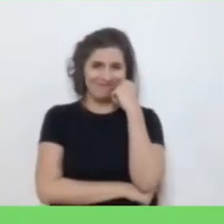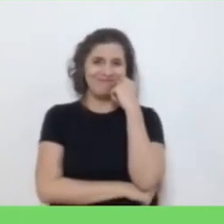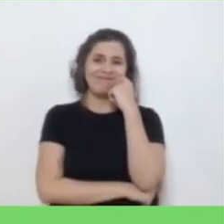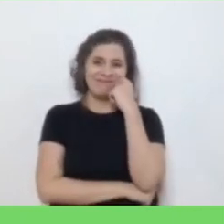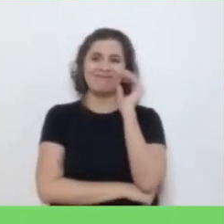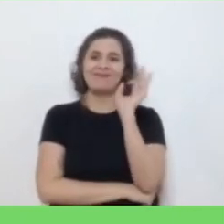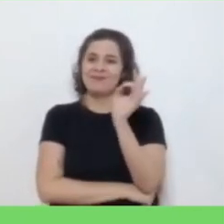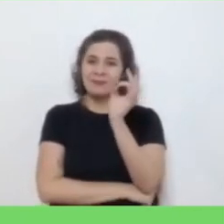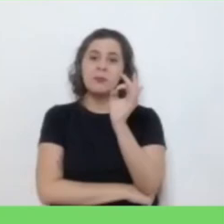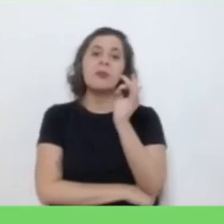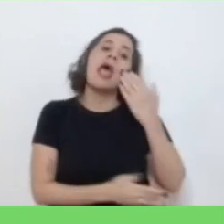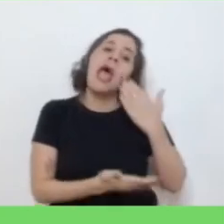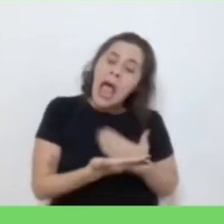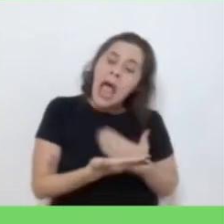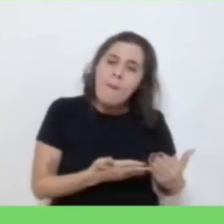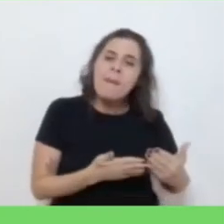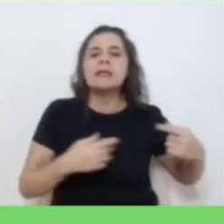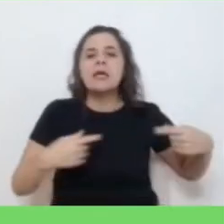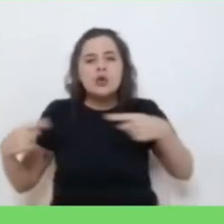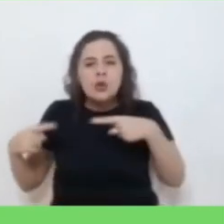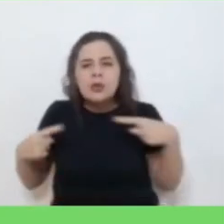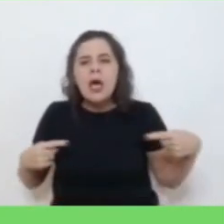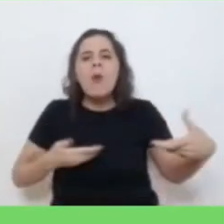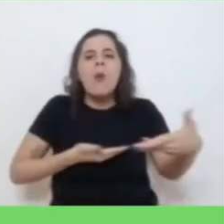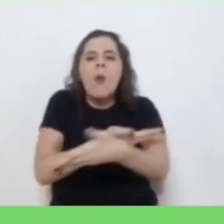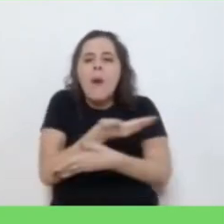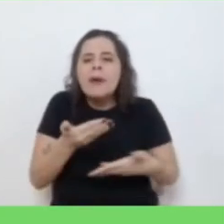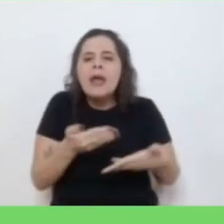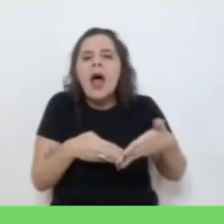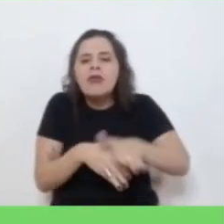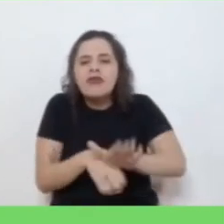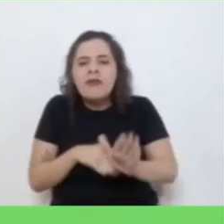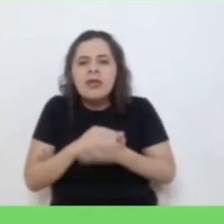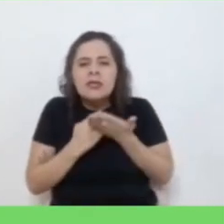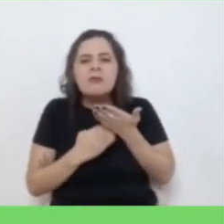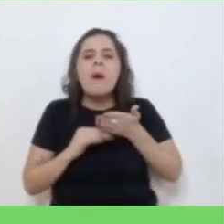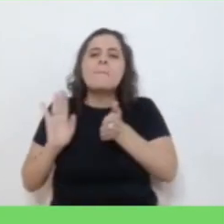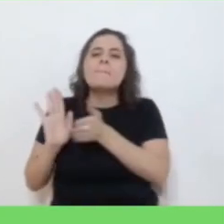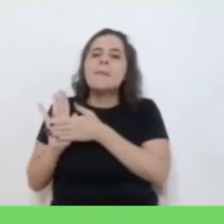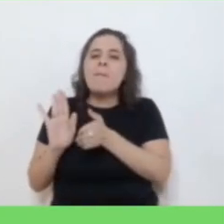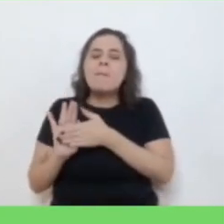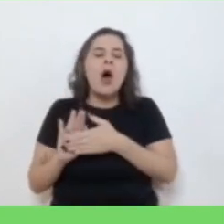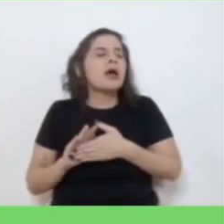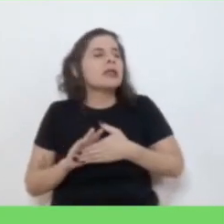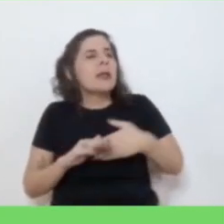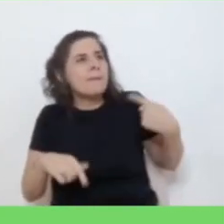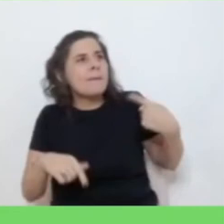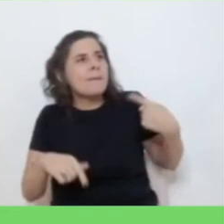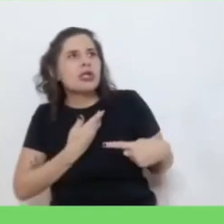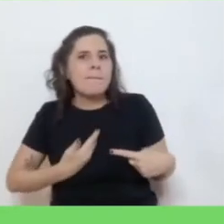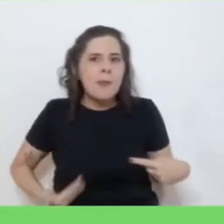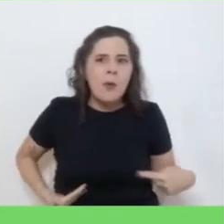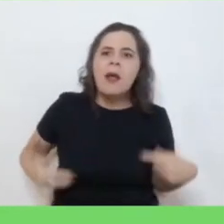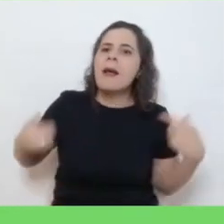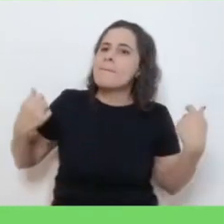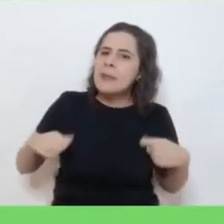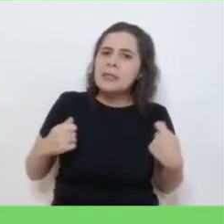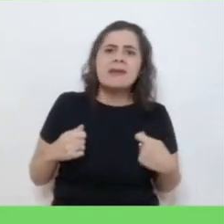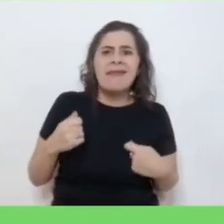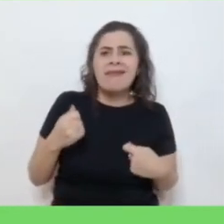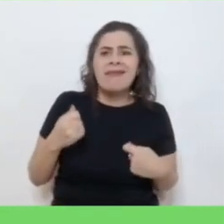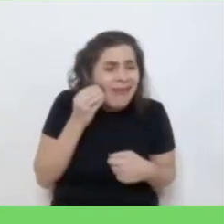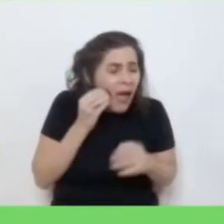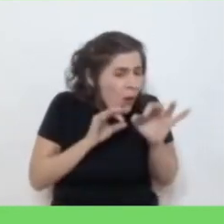discussão do cooperativismo, de política pública. De algum jeito, a gente precisa arrumar algum entender alguma maneira da gente se organizar para